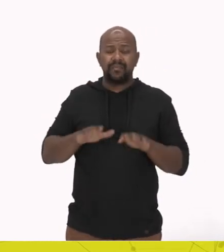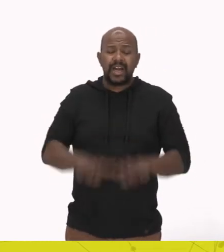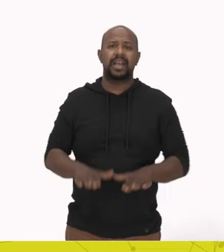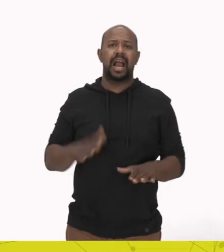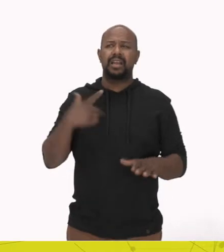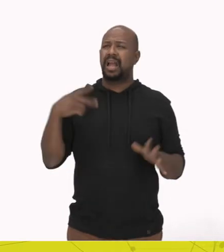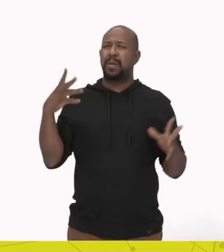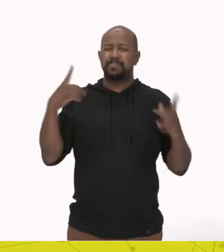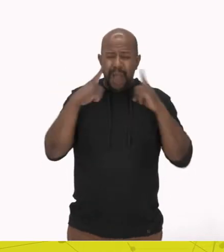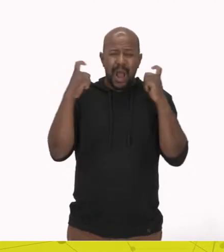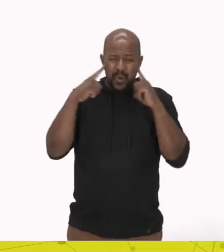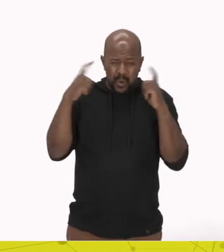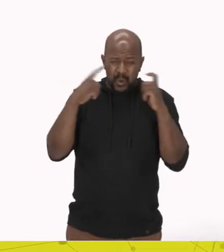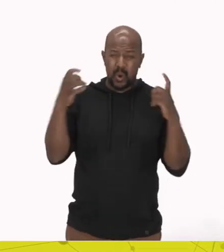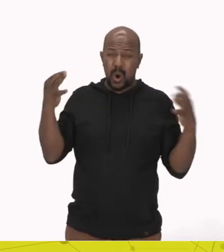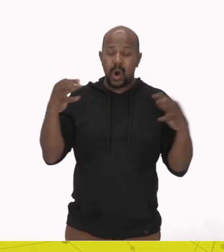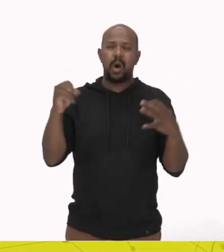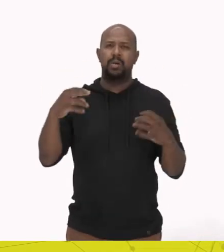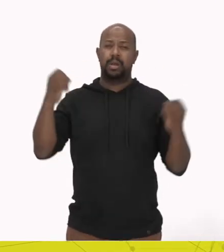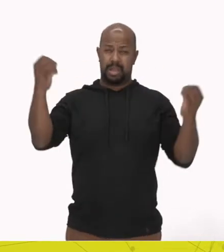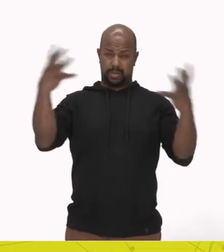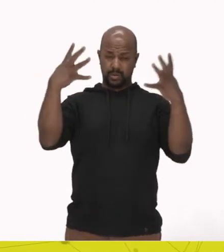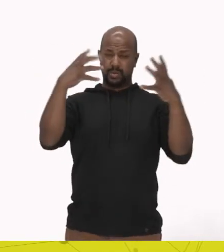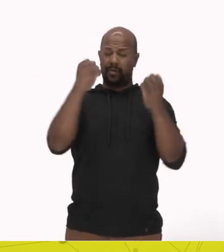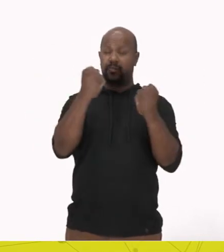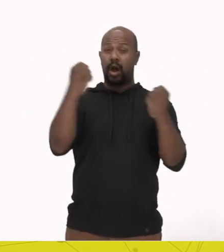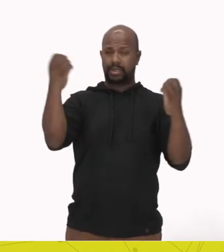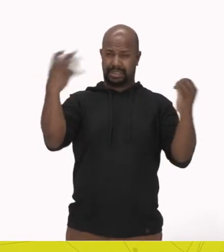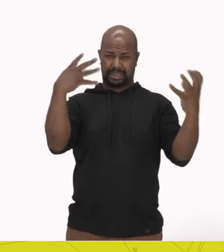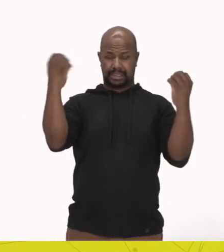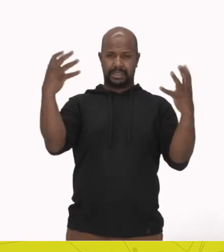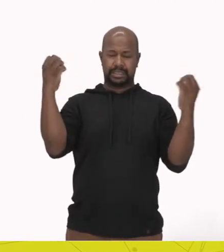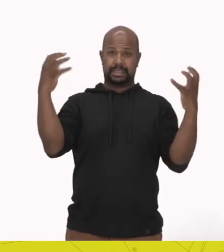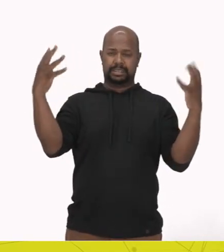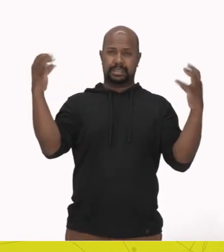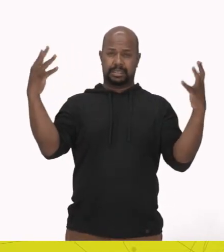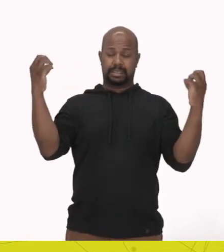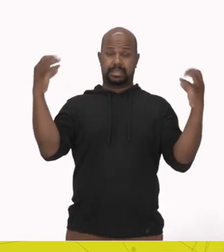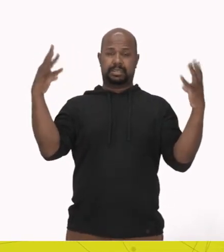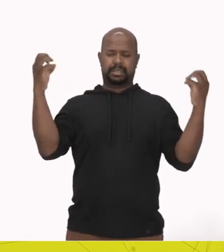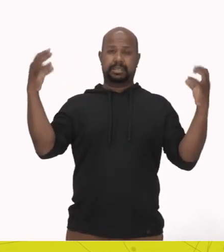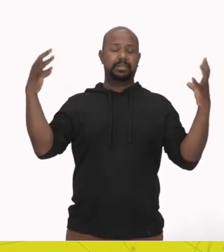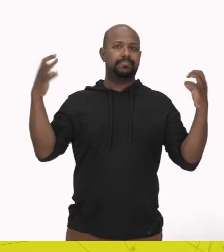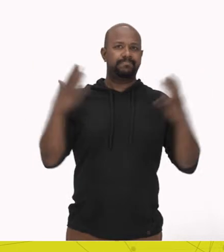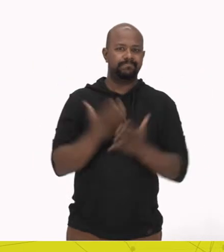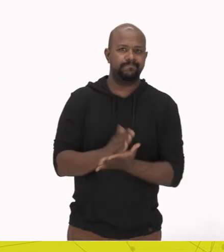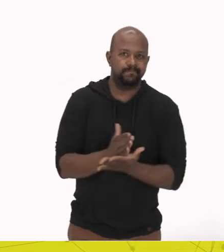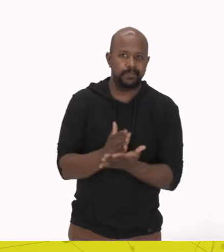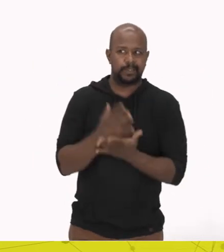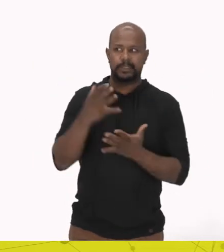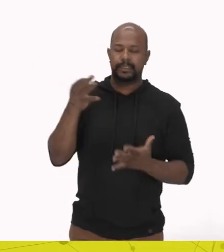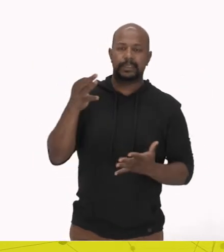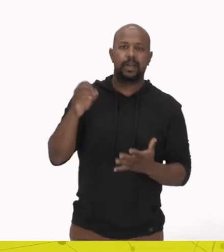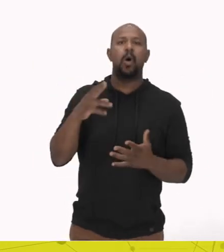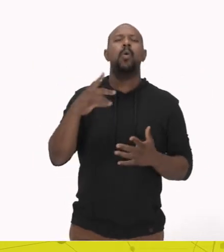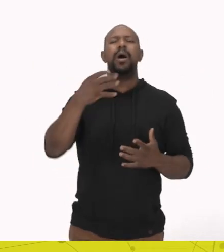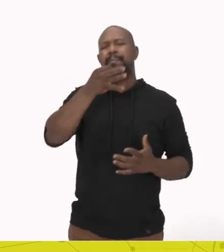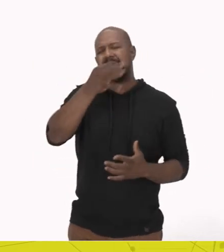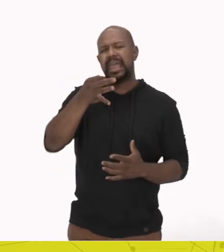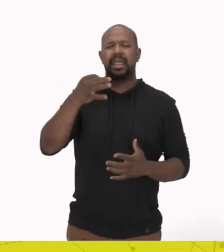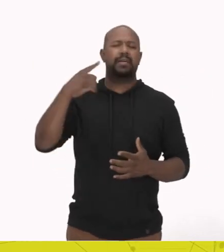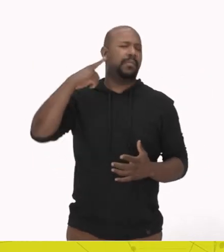de se manter em um ambiente que tenha, por exemplo, uma luz estroboscópica intermitente, ou sonoridades e